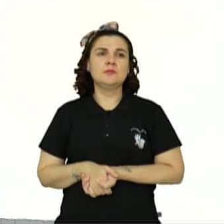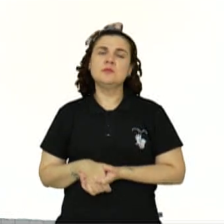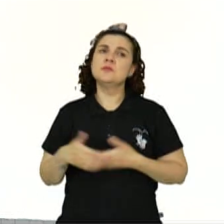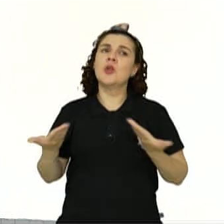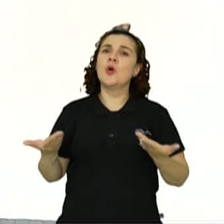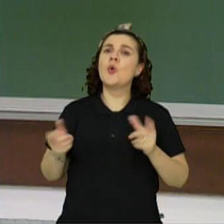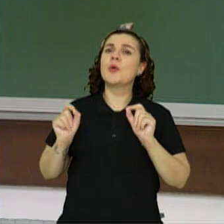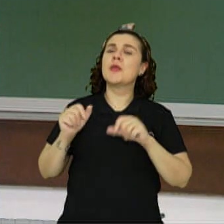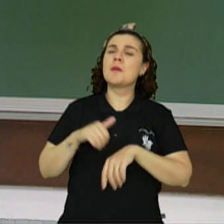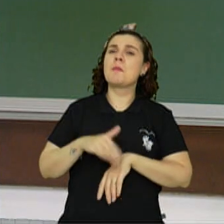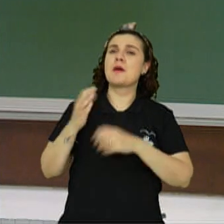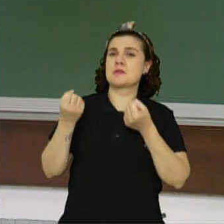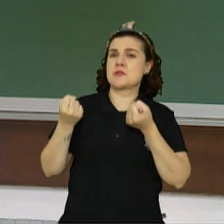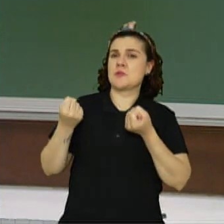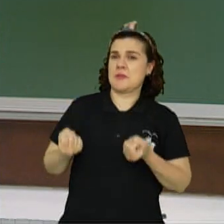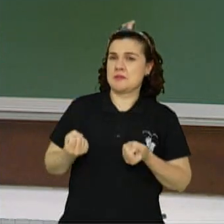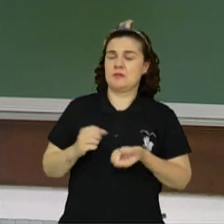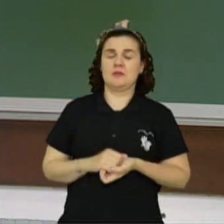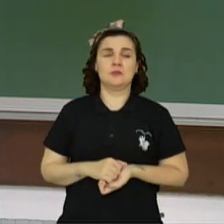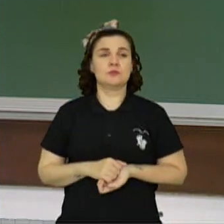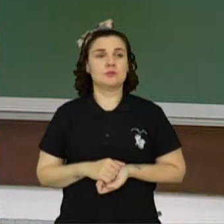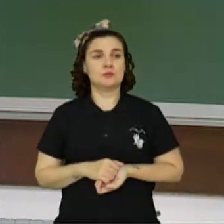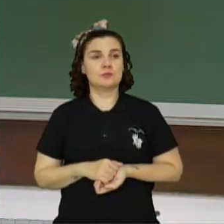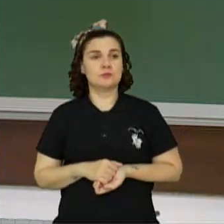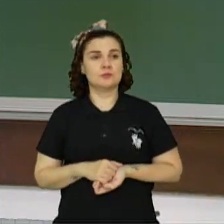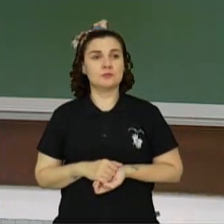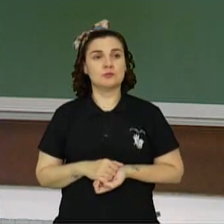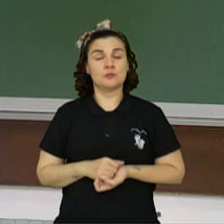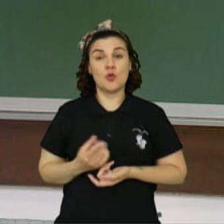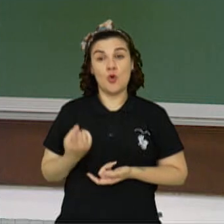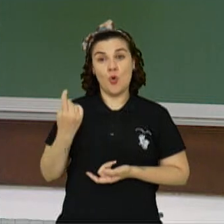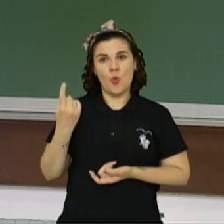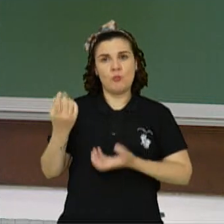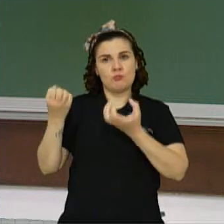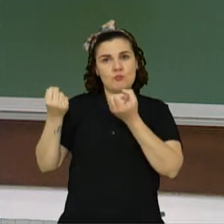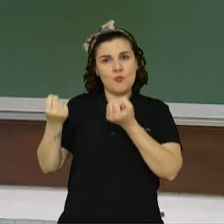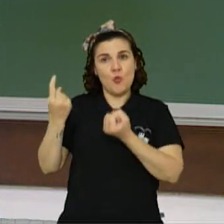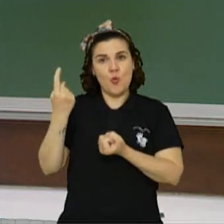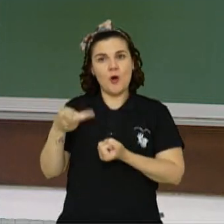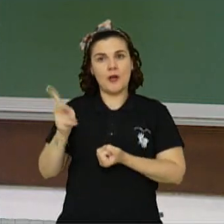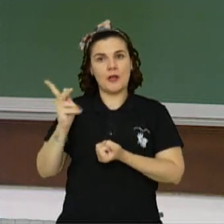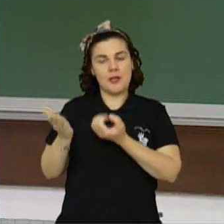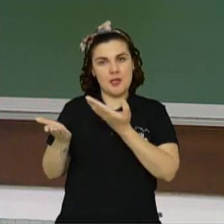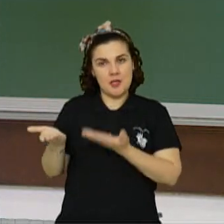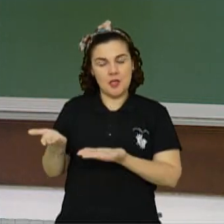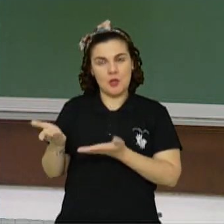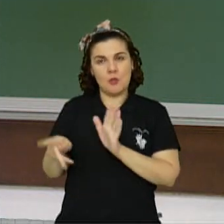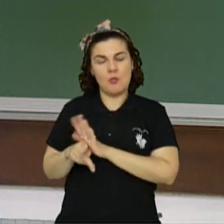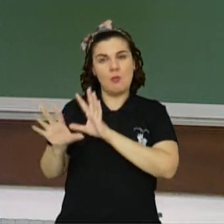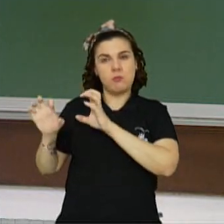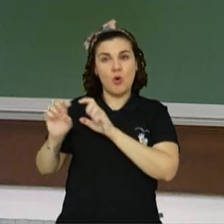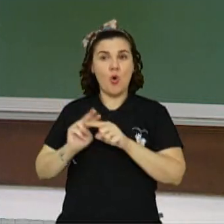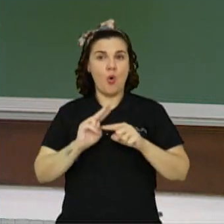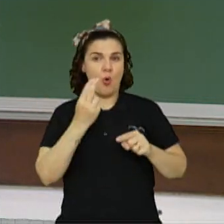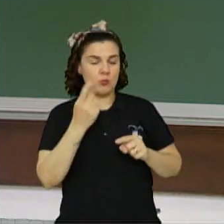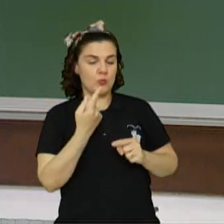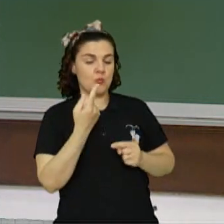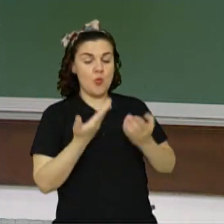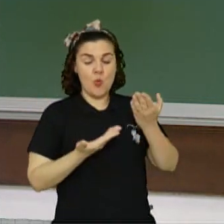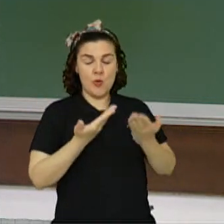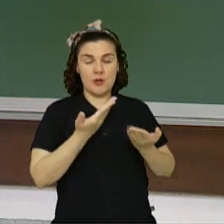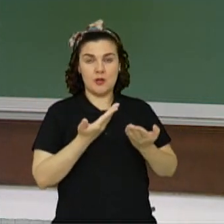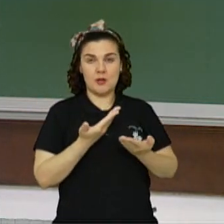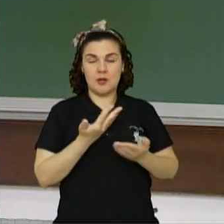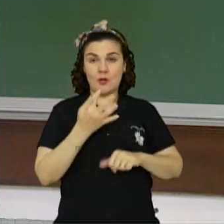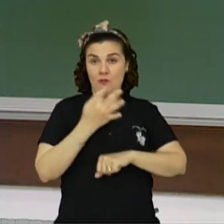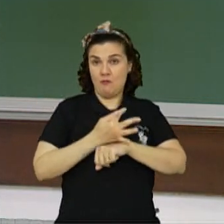o que pesa mais? 1 quilo de algodão ou 1 quilo de ferro? Gente, não